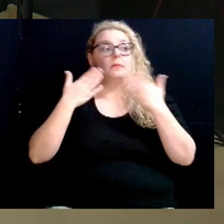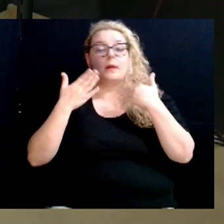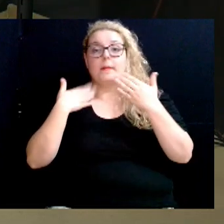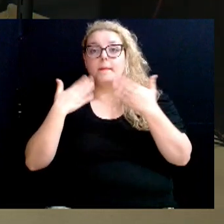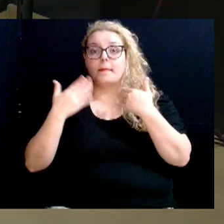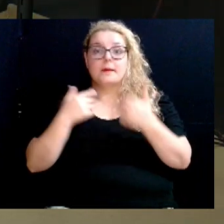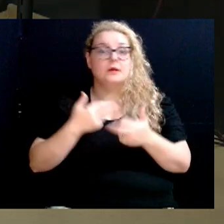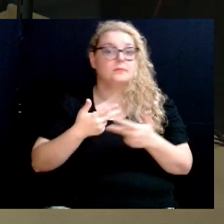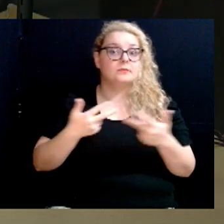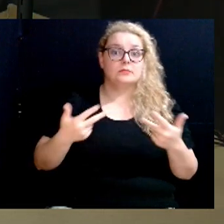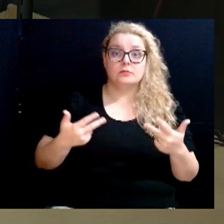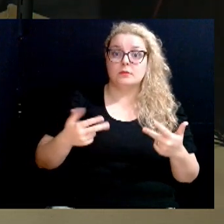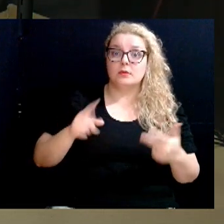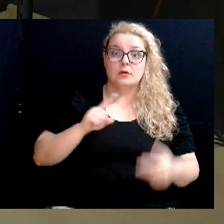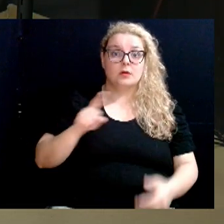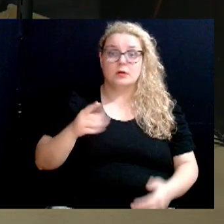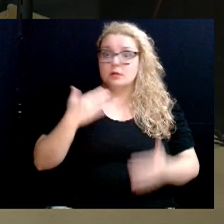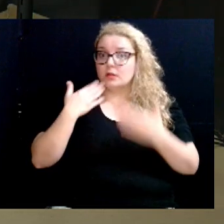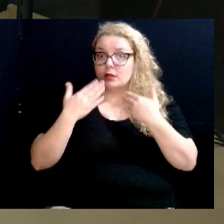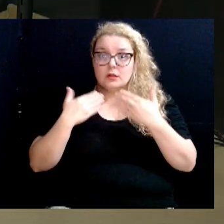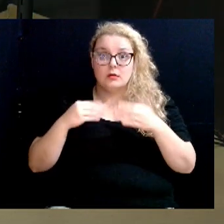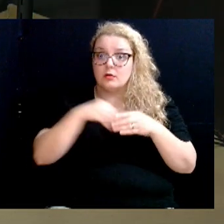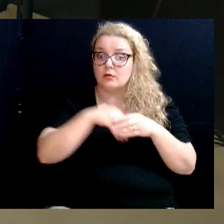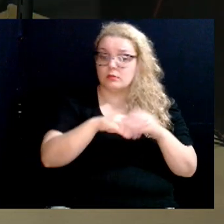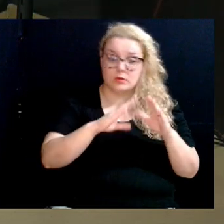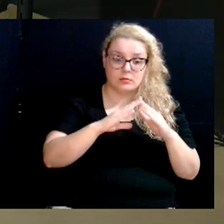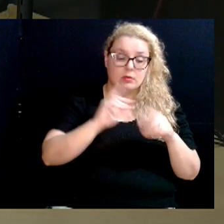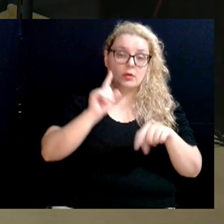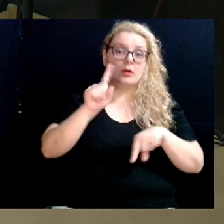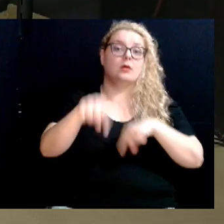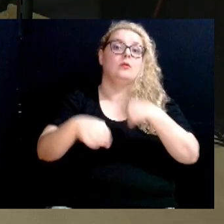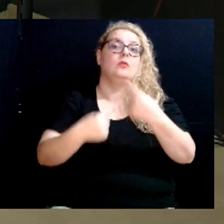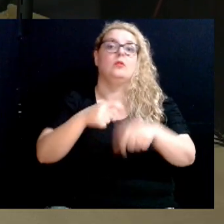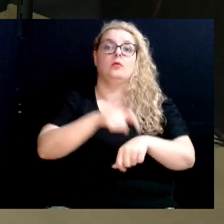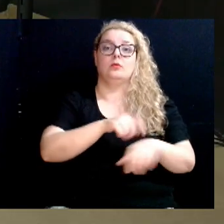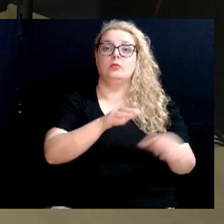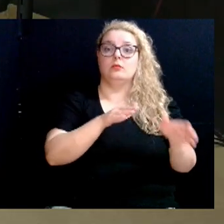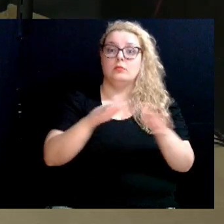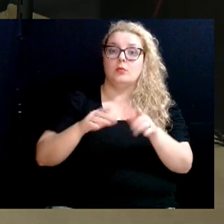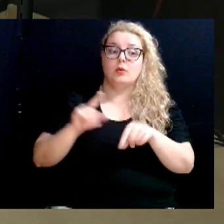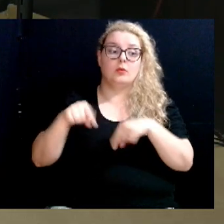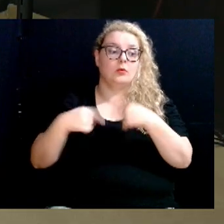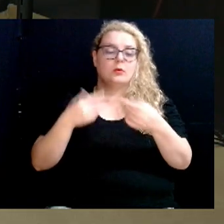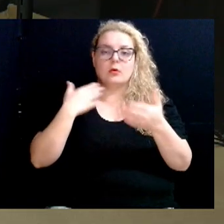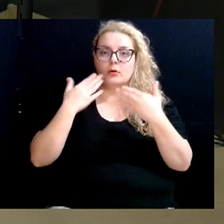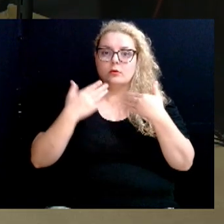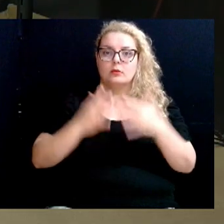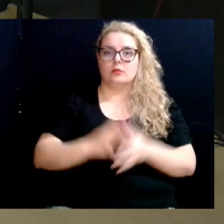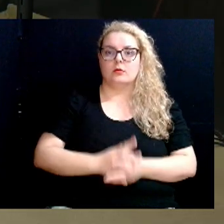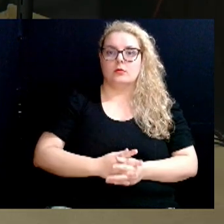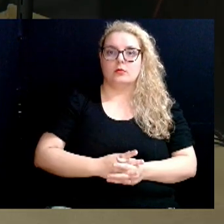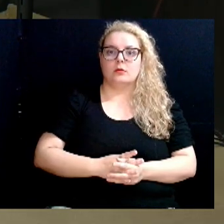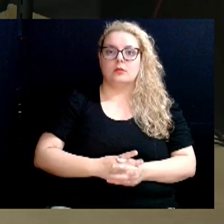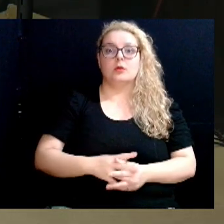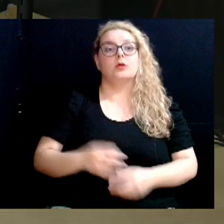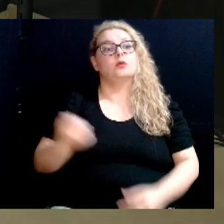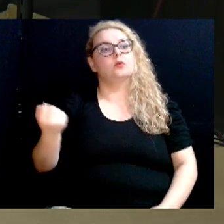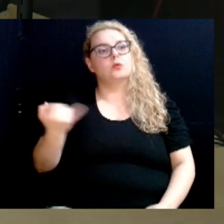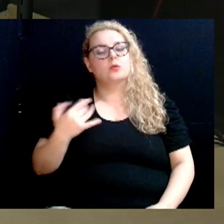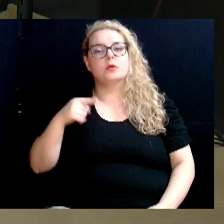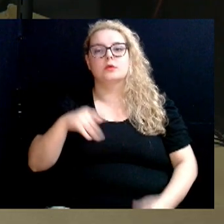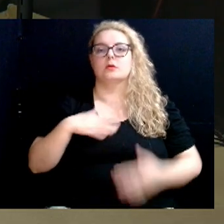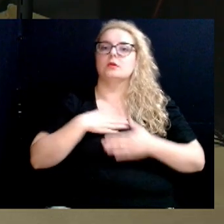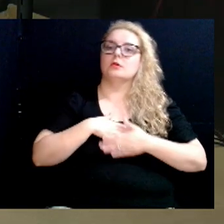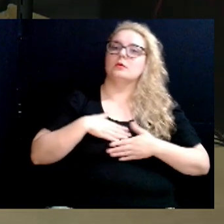não conversa lá em casa, que era um outro momento, um outro papo, e quanto aquilo tinha sido prazeroso. É se